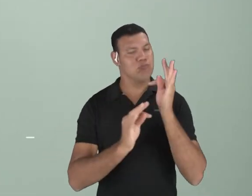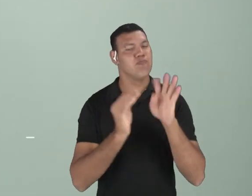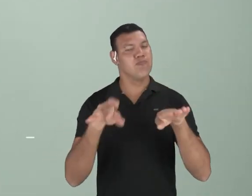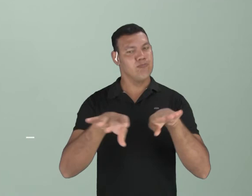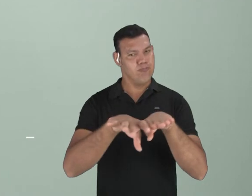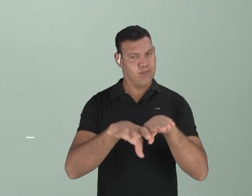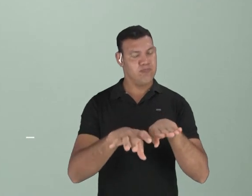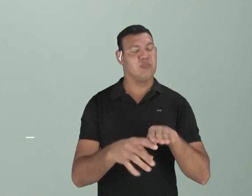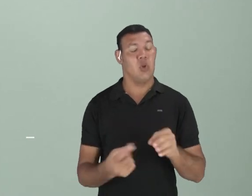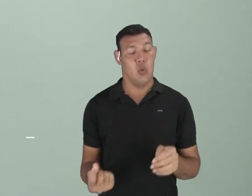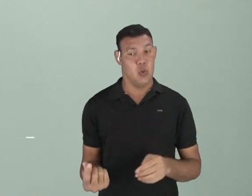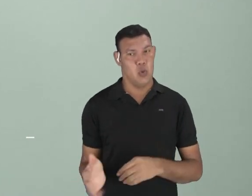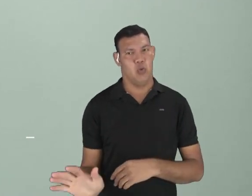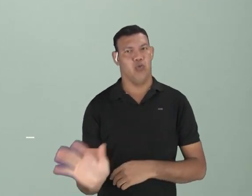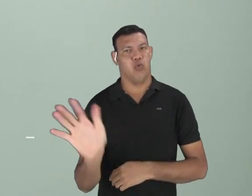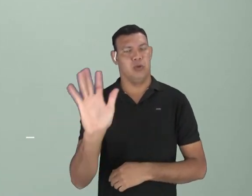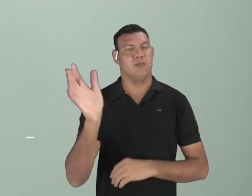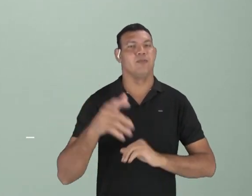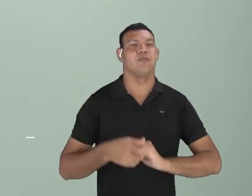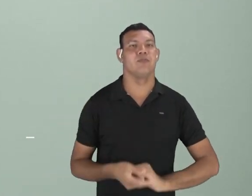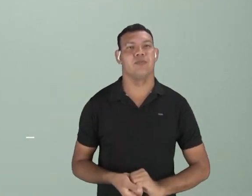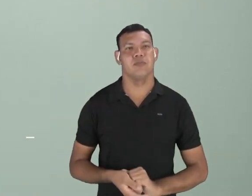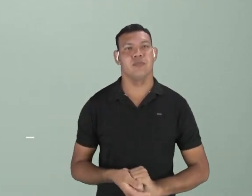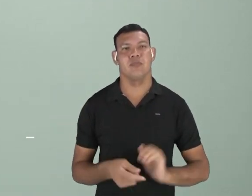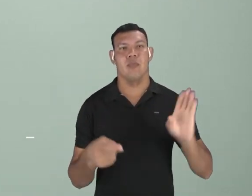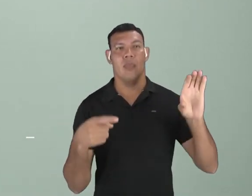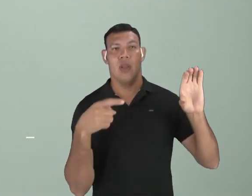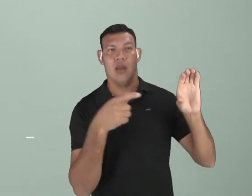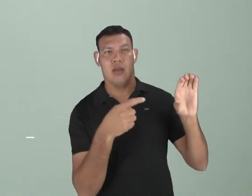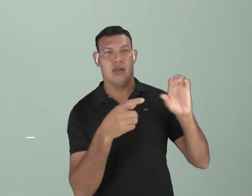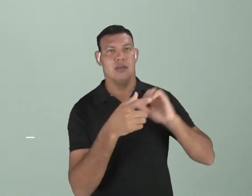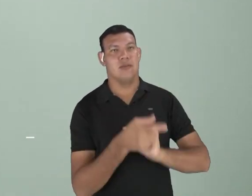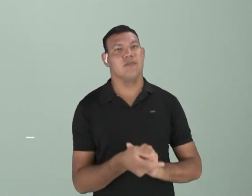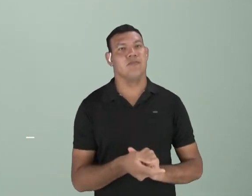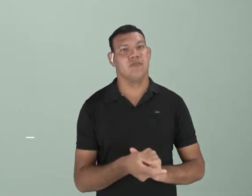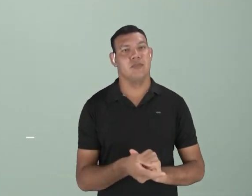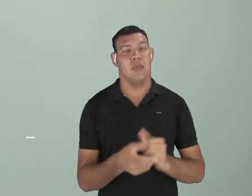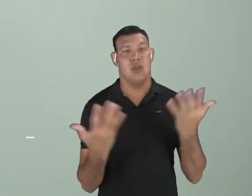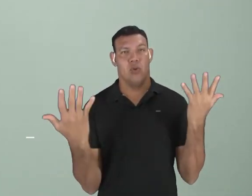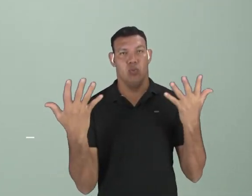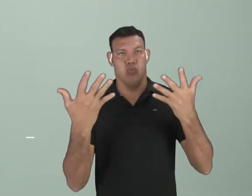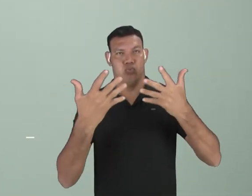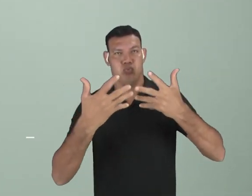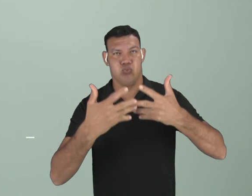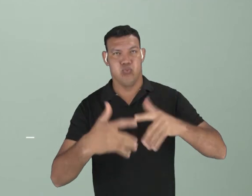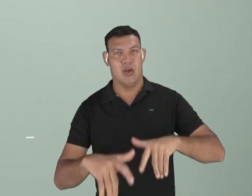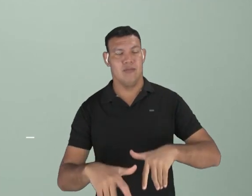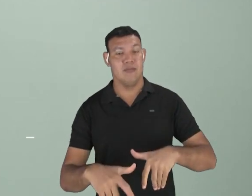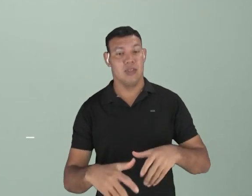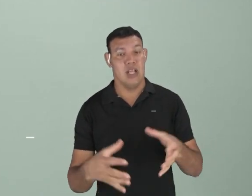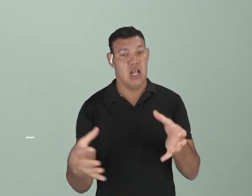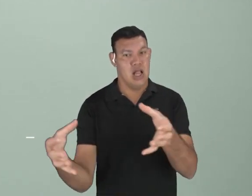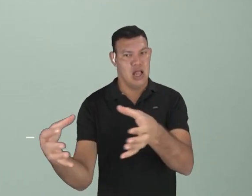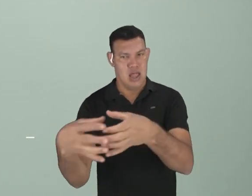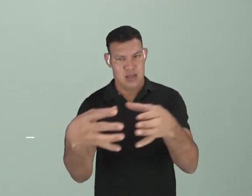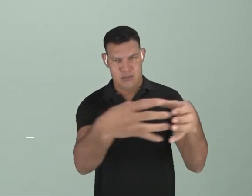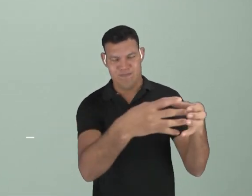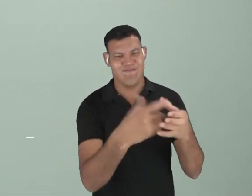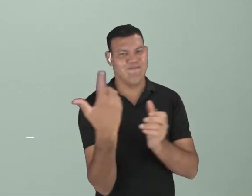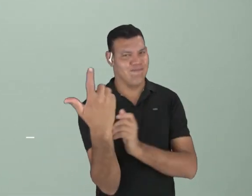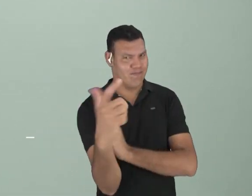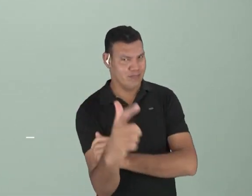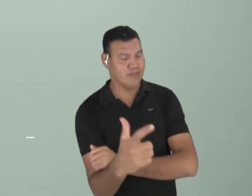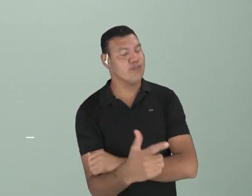financeiro e tecnológico, tá? É uma fonte de energia bem cara até. Não causa interferência nas comunidades locais?